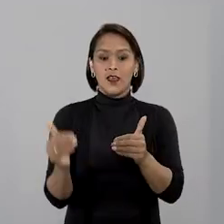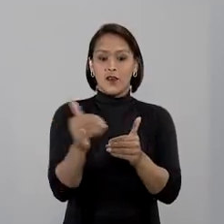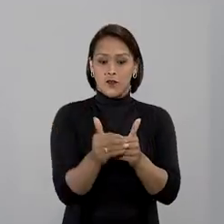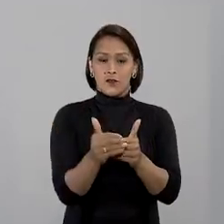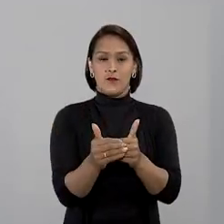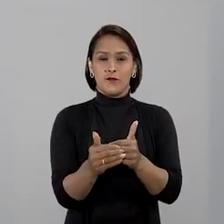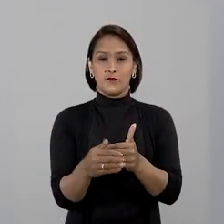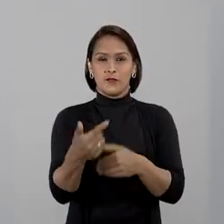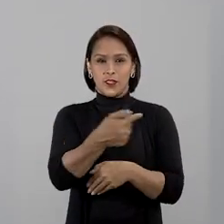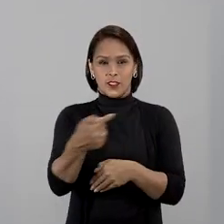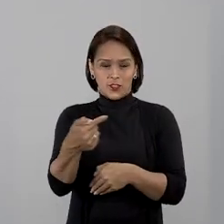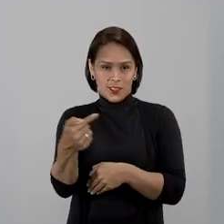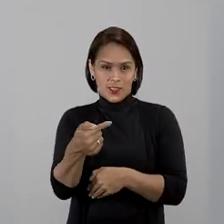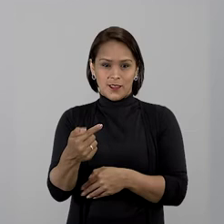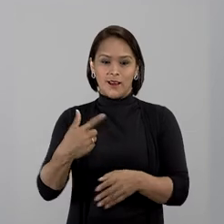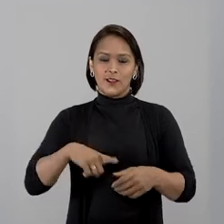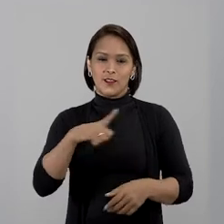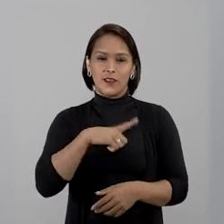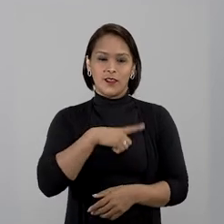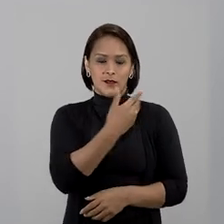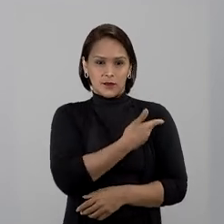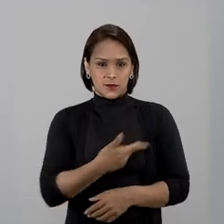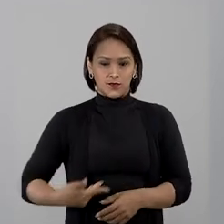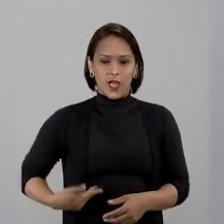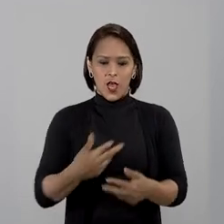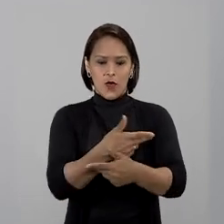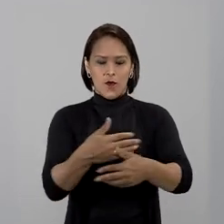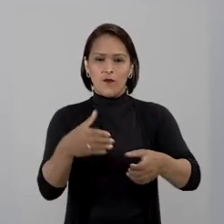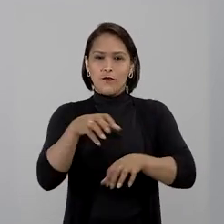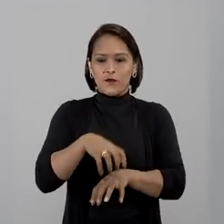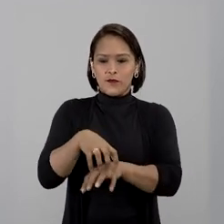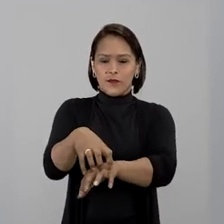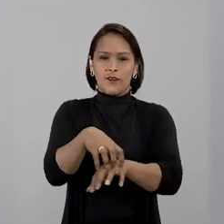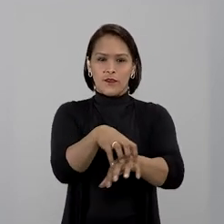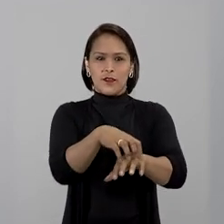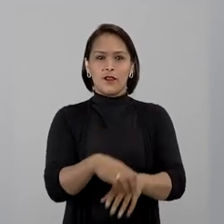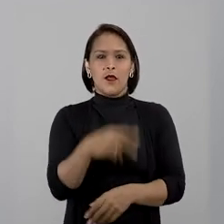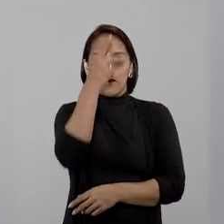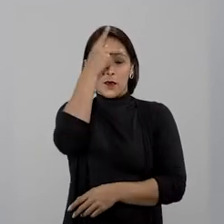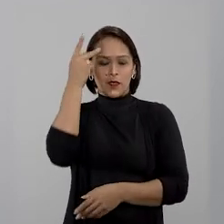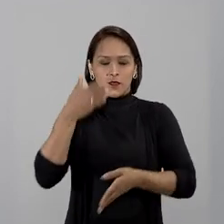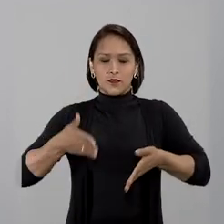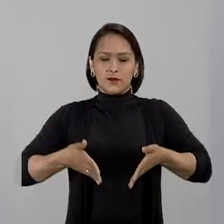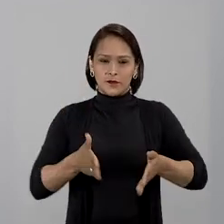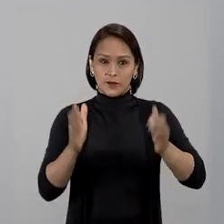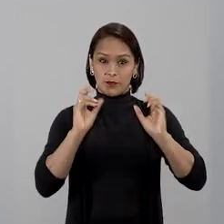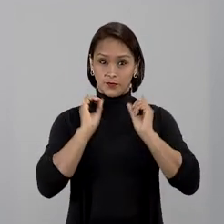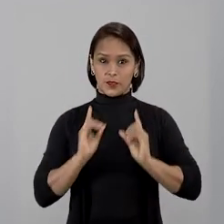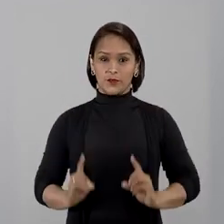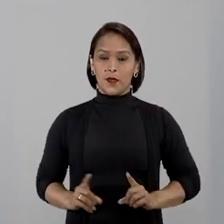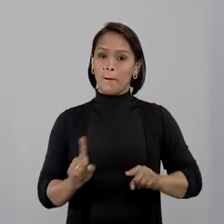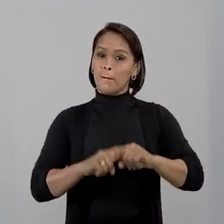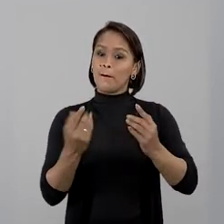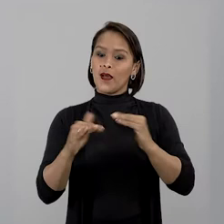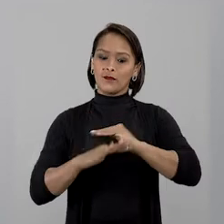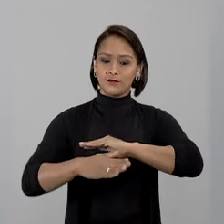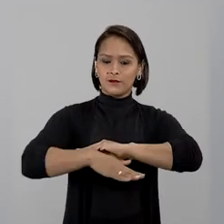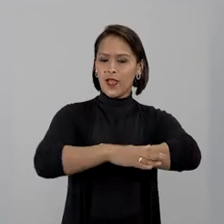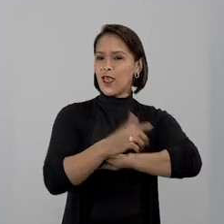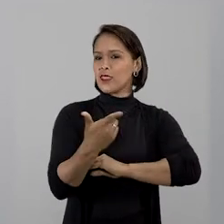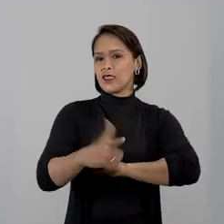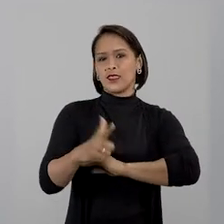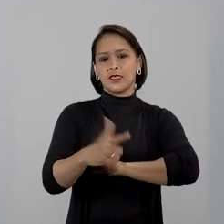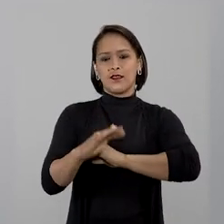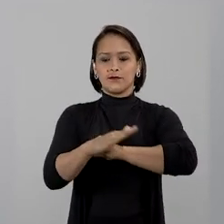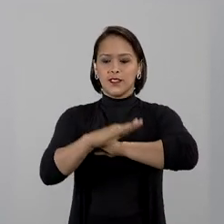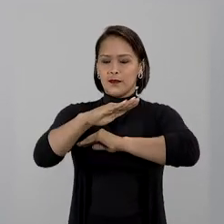Em frente à entrada Golf 7, tem um estacionamento público com vagas reservadas para pessoas com deficiência, mas a calçada que dá